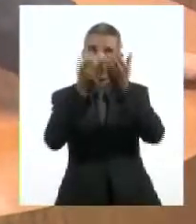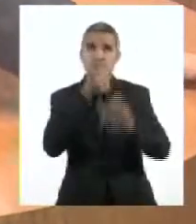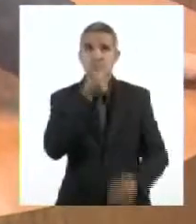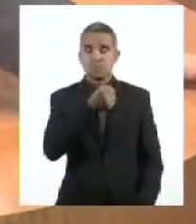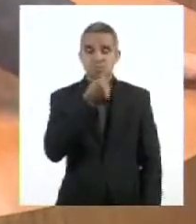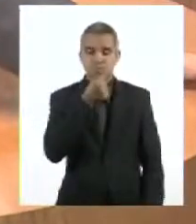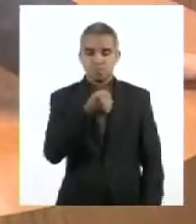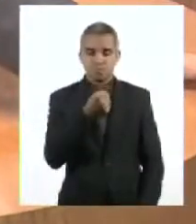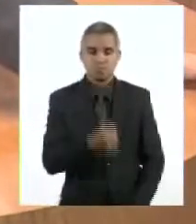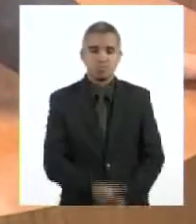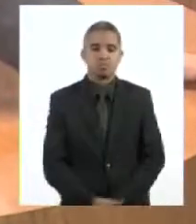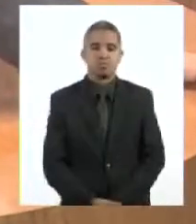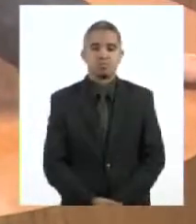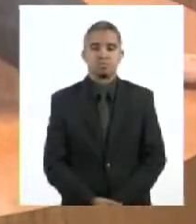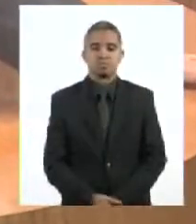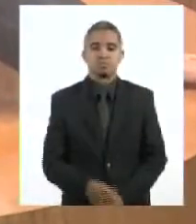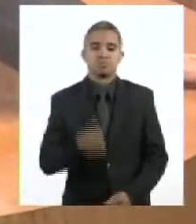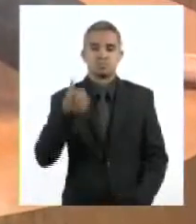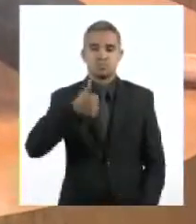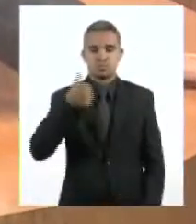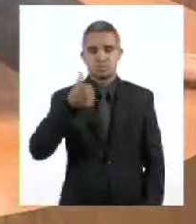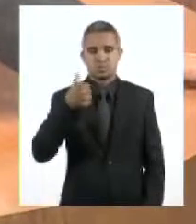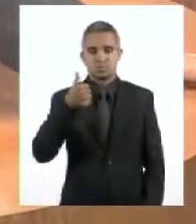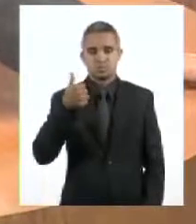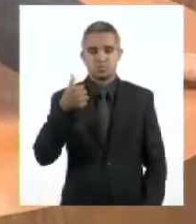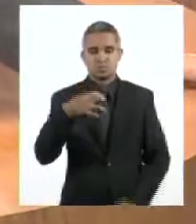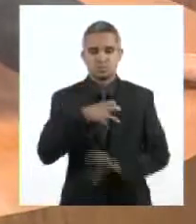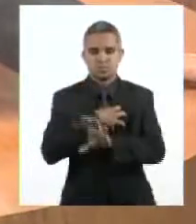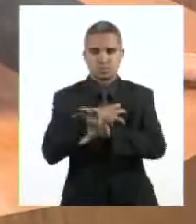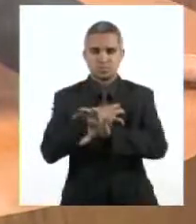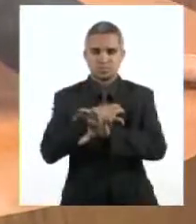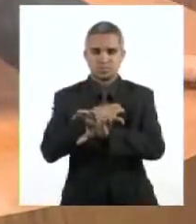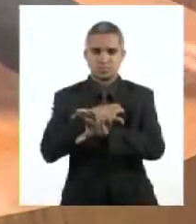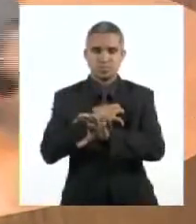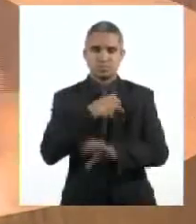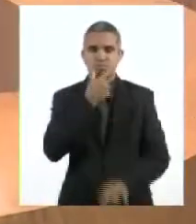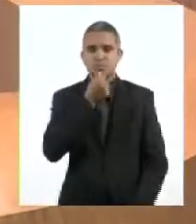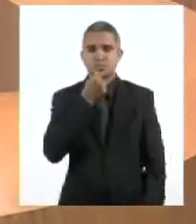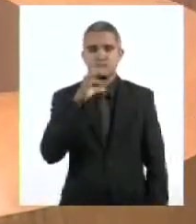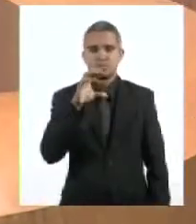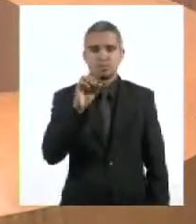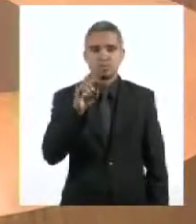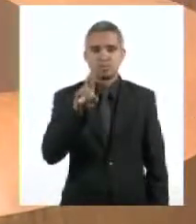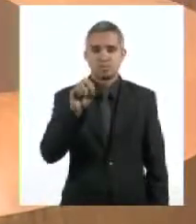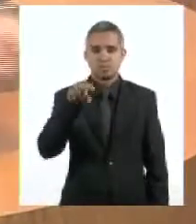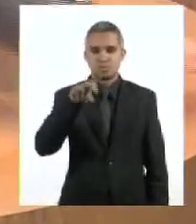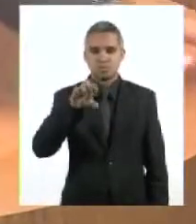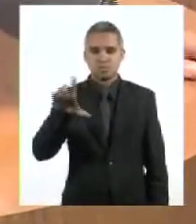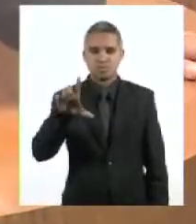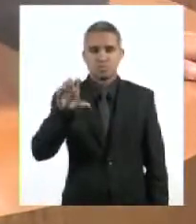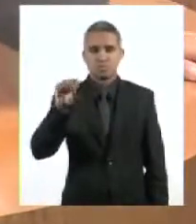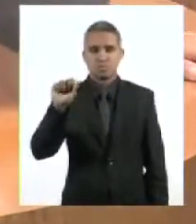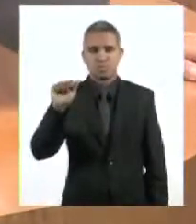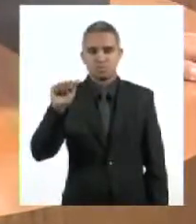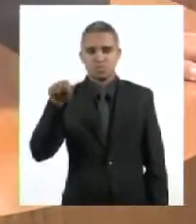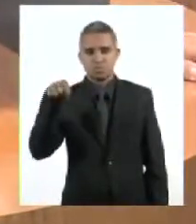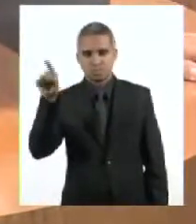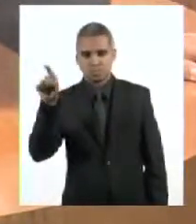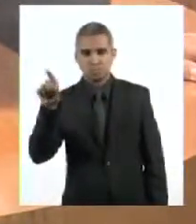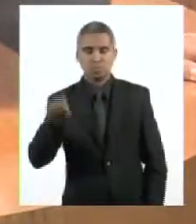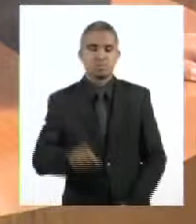solidarizar com o Coronel Sá, até ontem